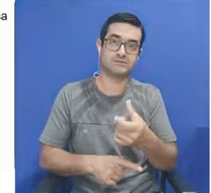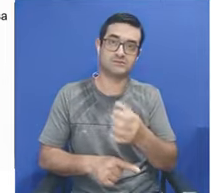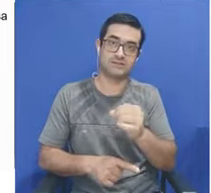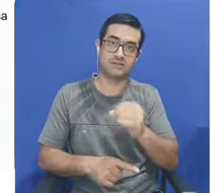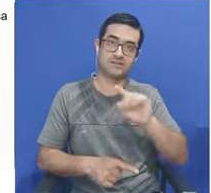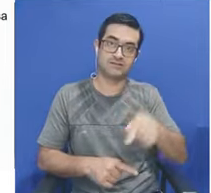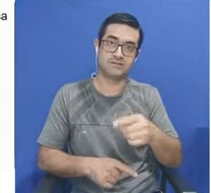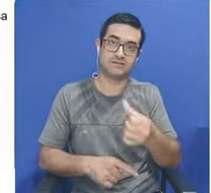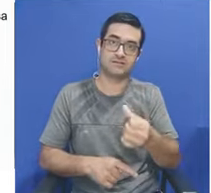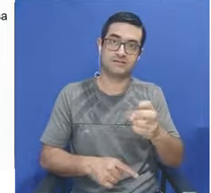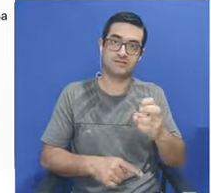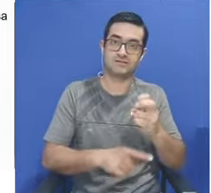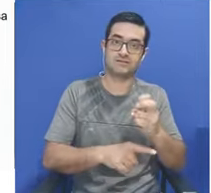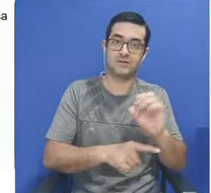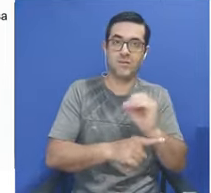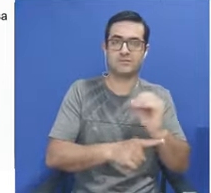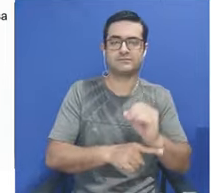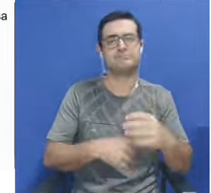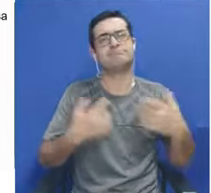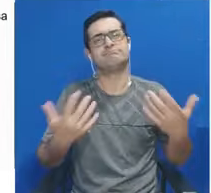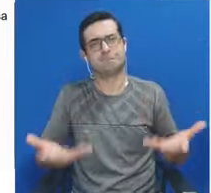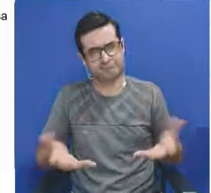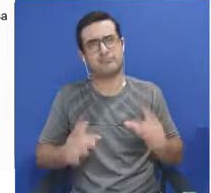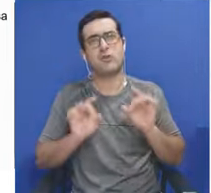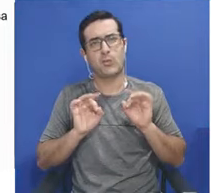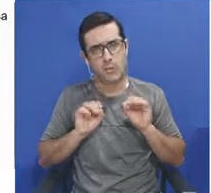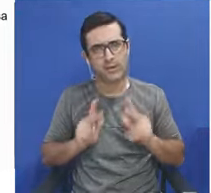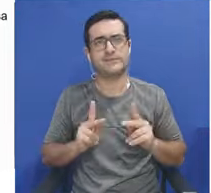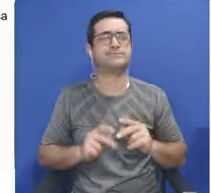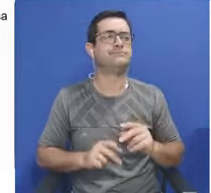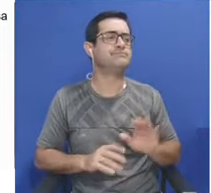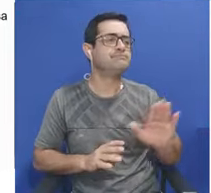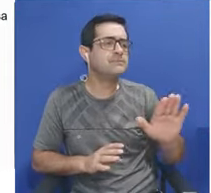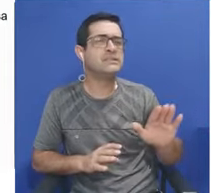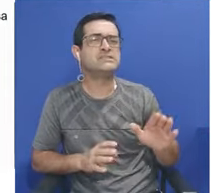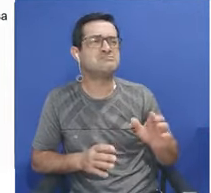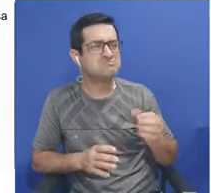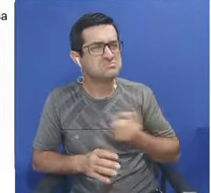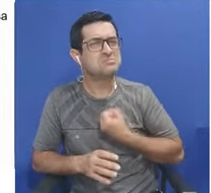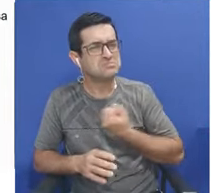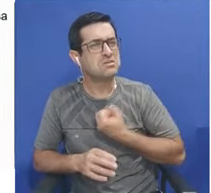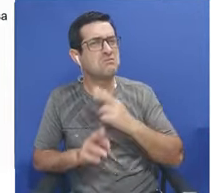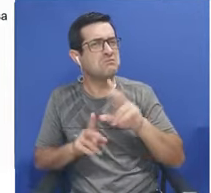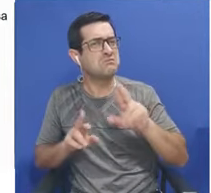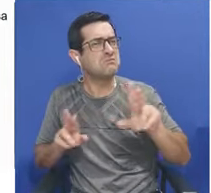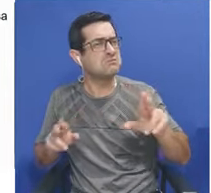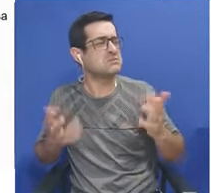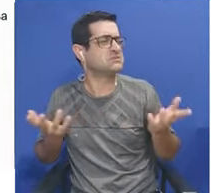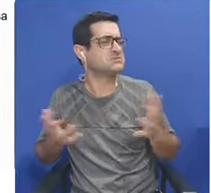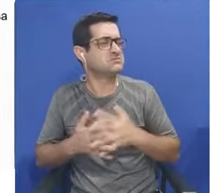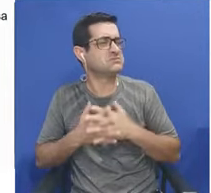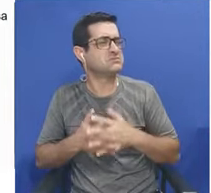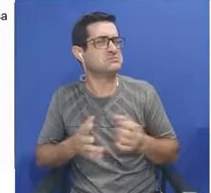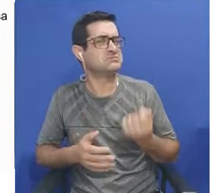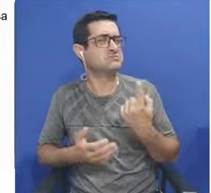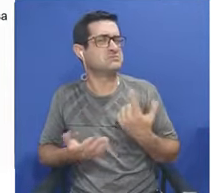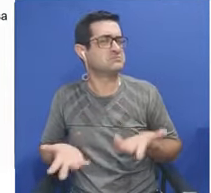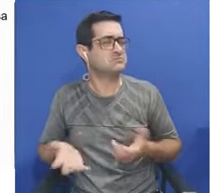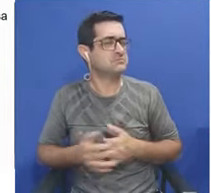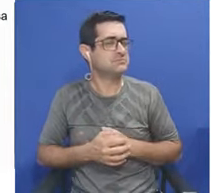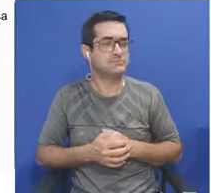esquisitos? Vamos seguir a sequência. Eu primeiro achei a minha relação